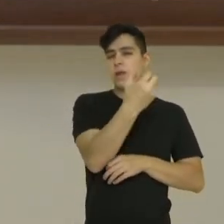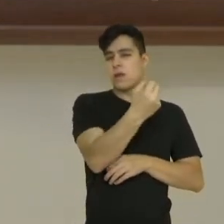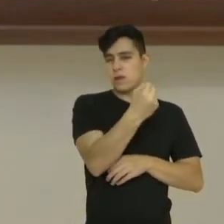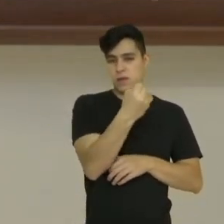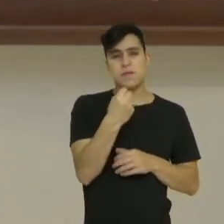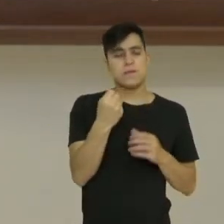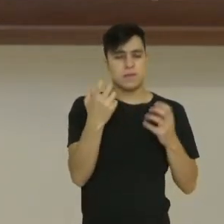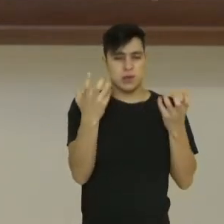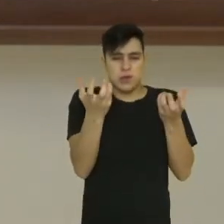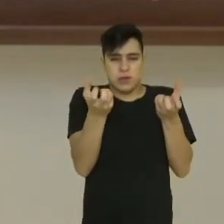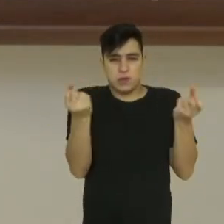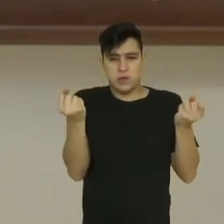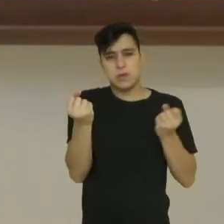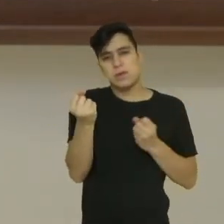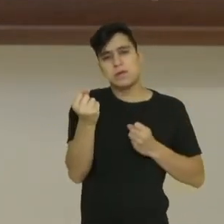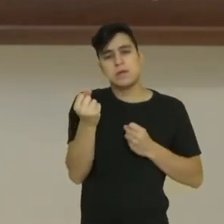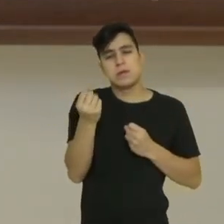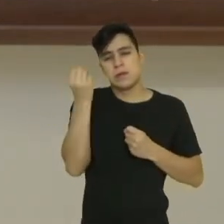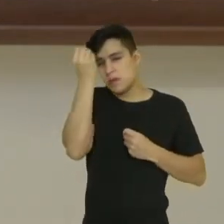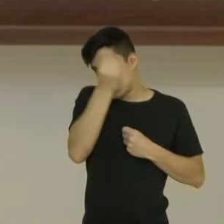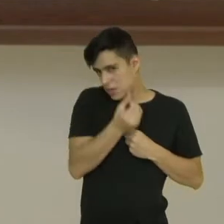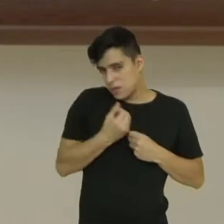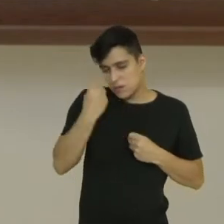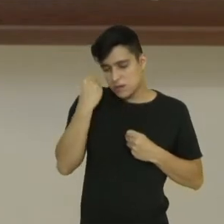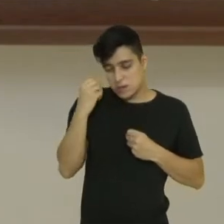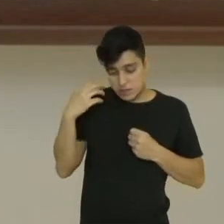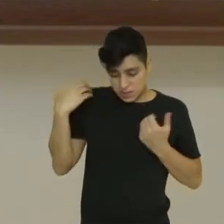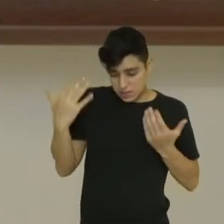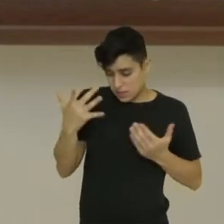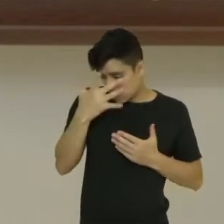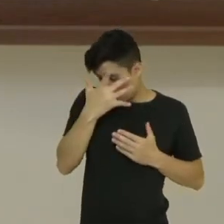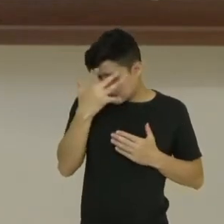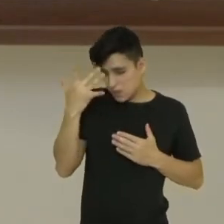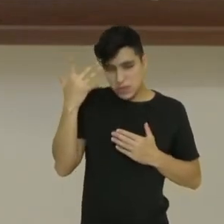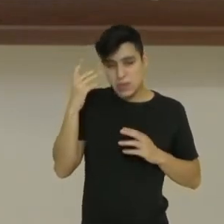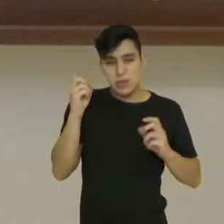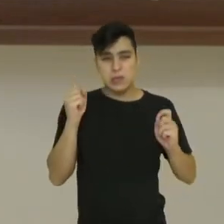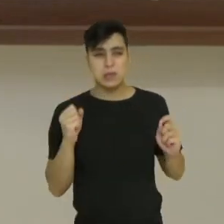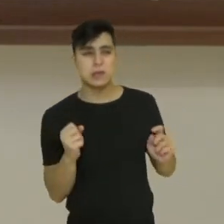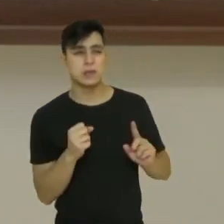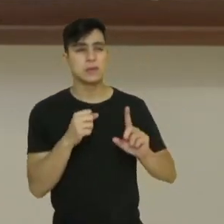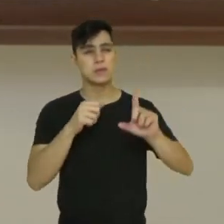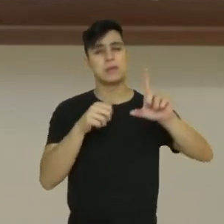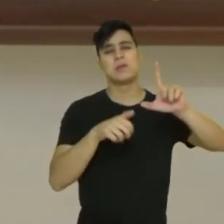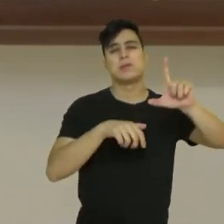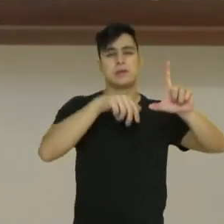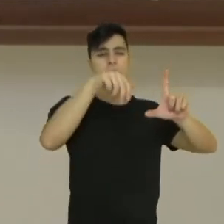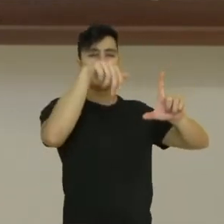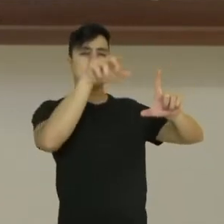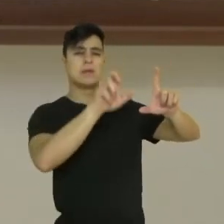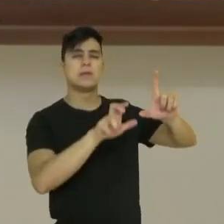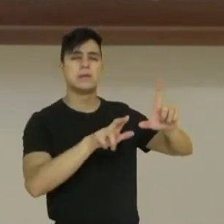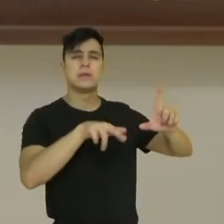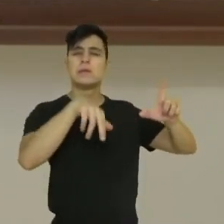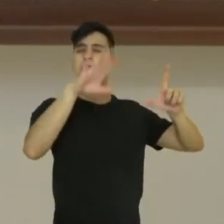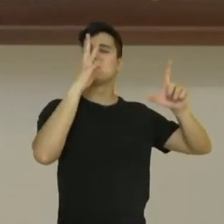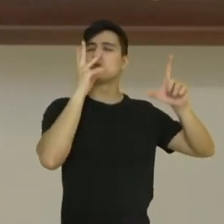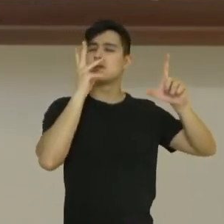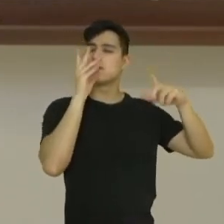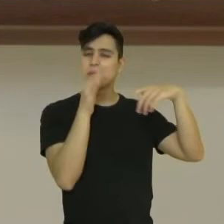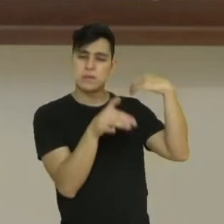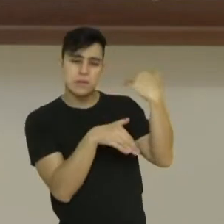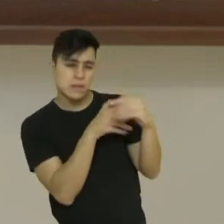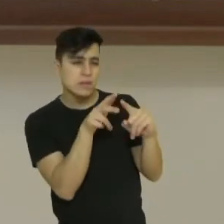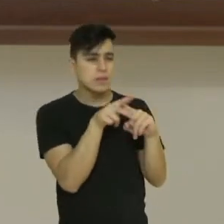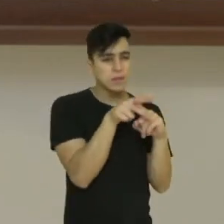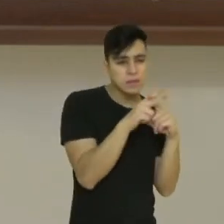uma secagem de 4, 5, 6 horas. Então o artista ele podia ficar intervindo dentro da imagem muitas vezes. Então ele podia editar